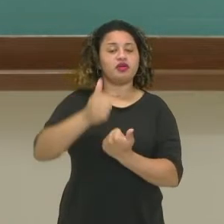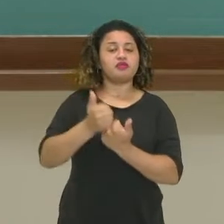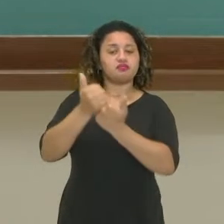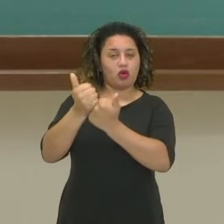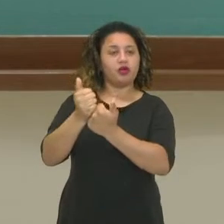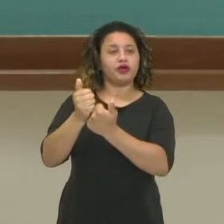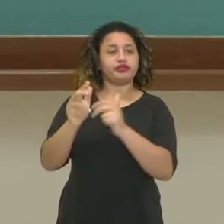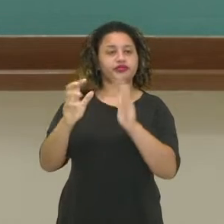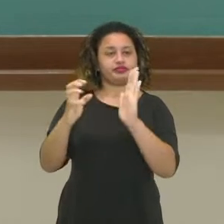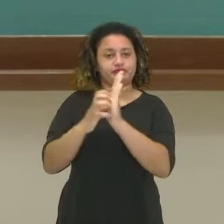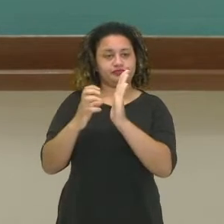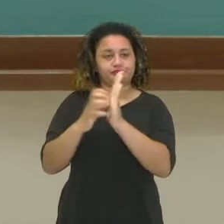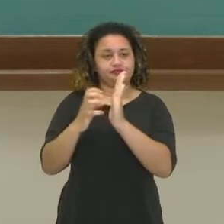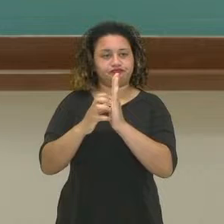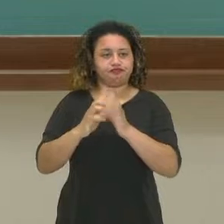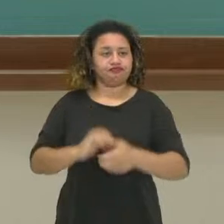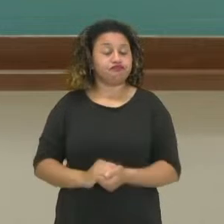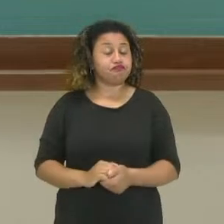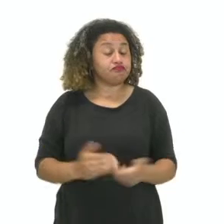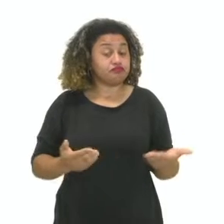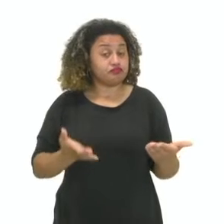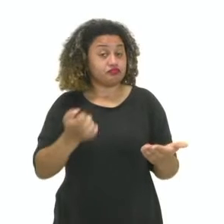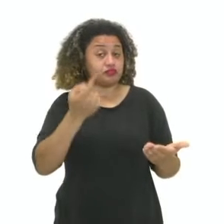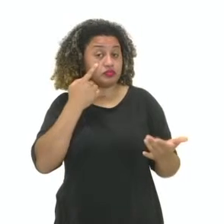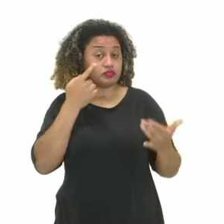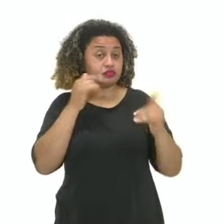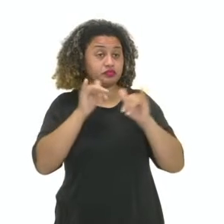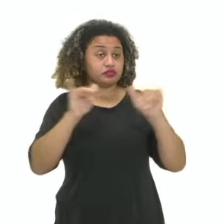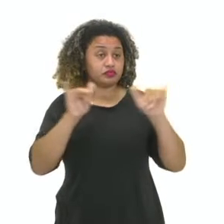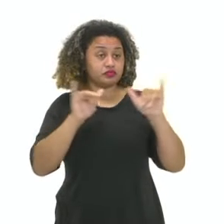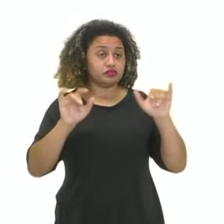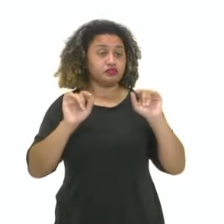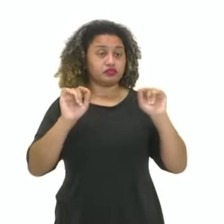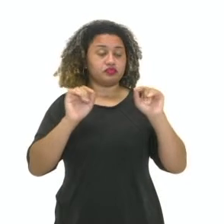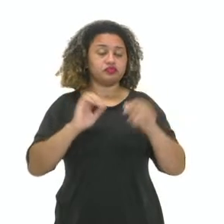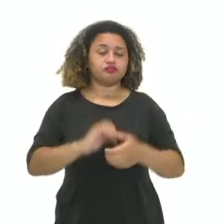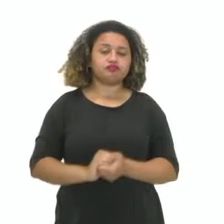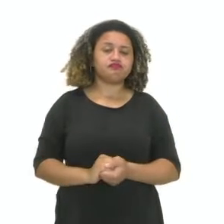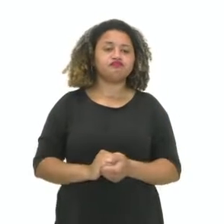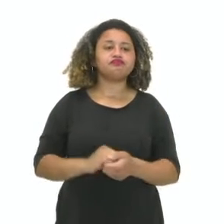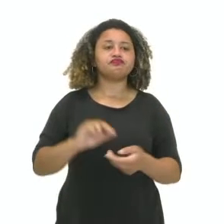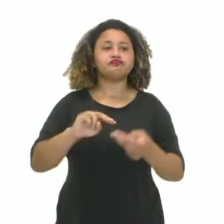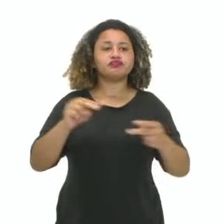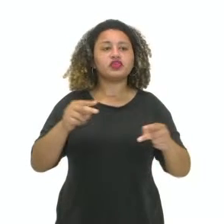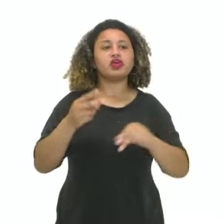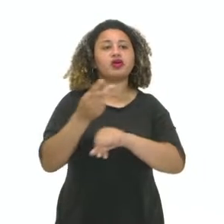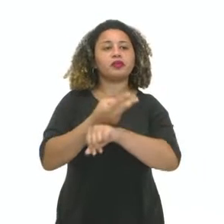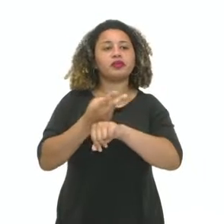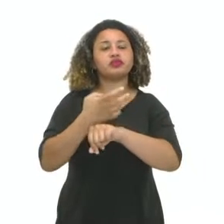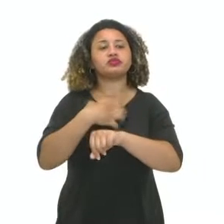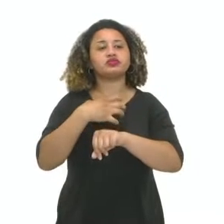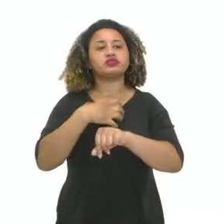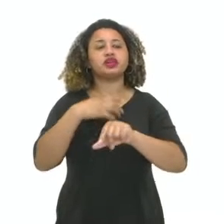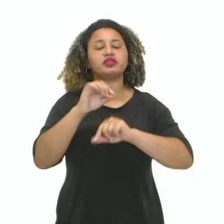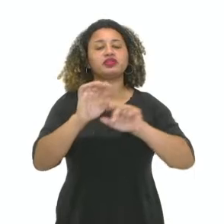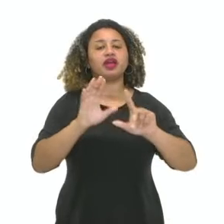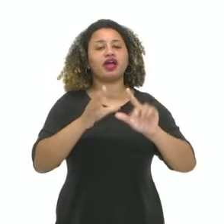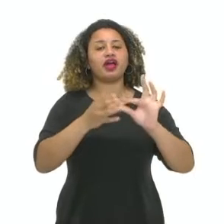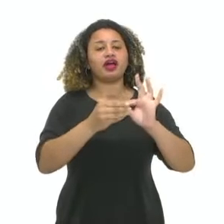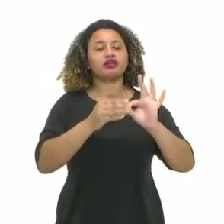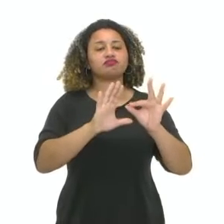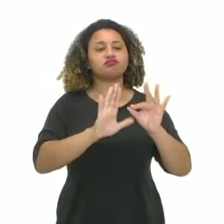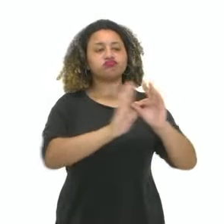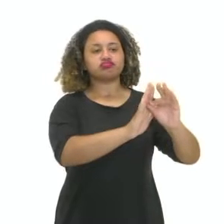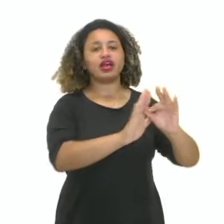à AIDS. Vamos à notícia. Engenharia genética busca maneiras de trancar o HIV dentro das